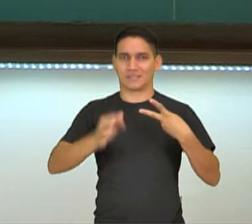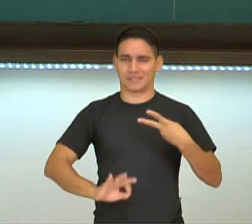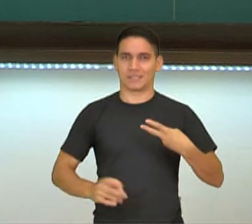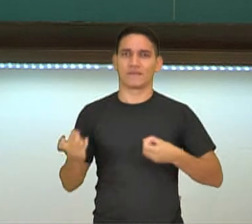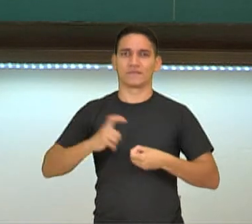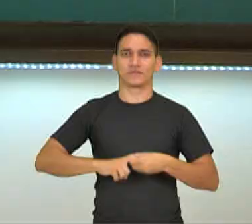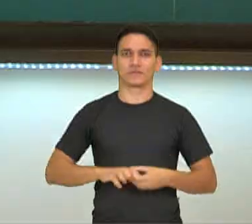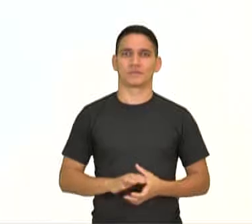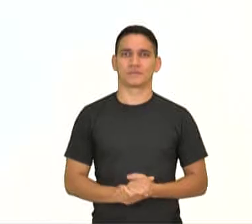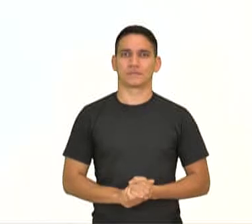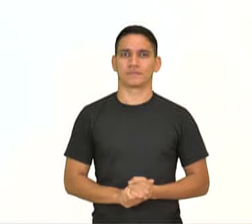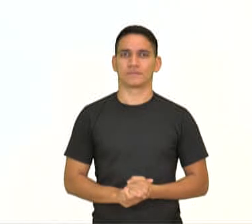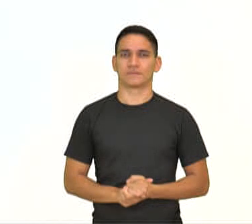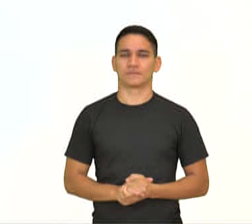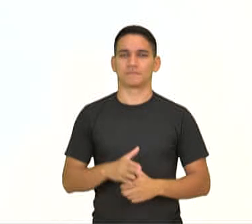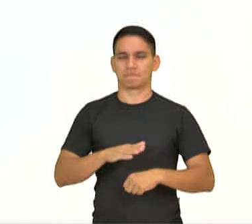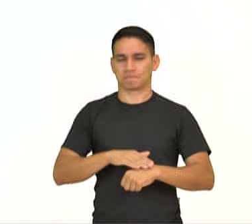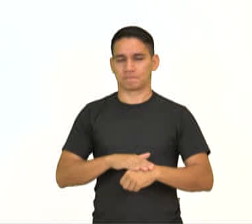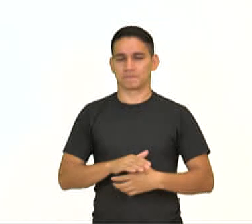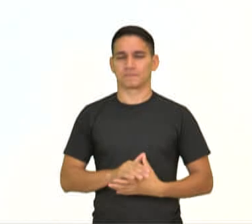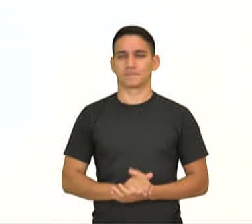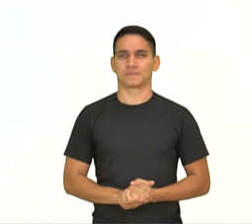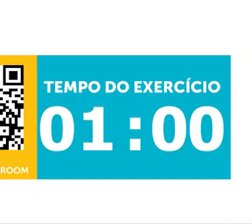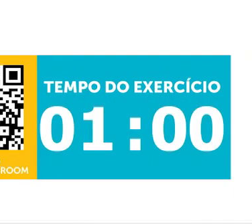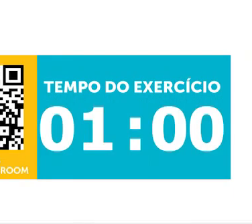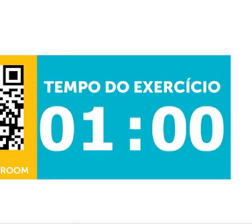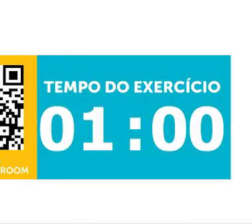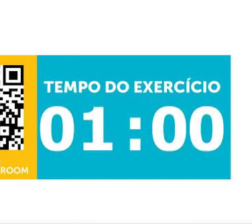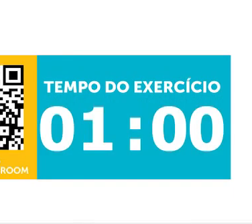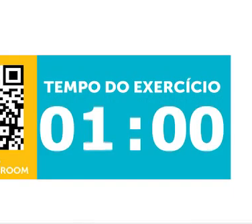daqui a pouquinho. Tempo para você resolver.